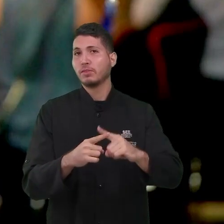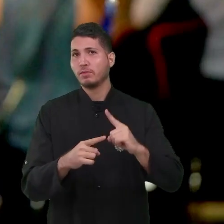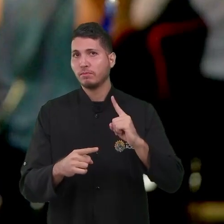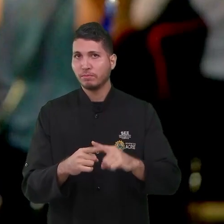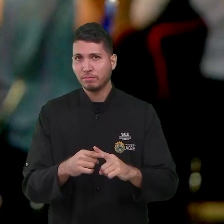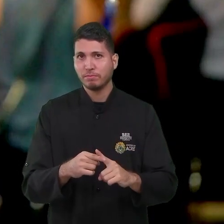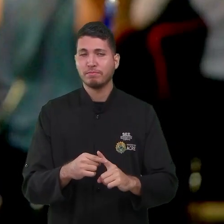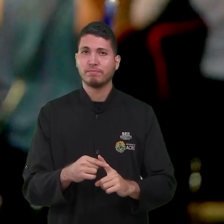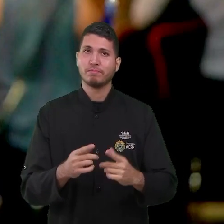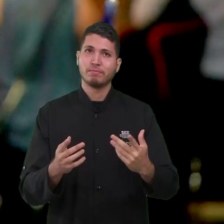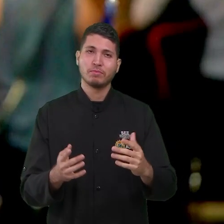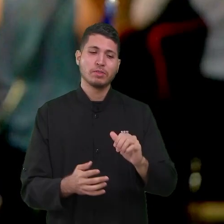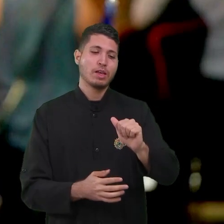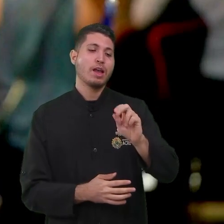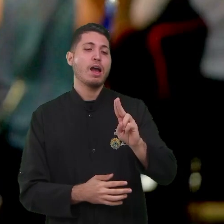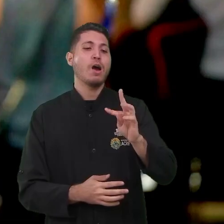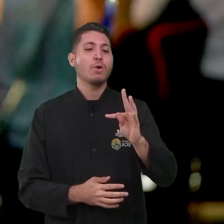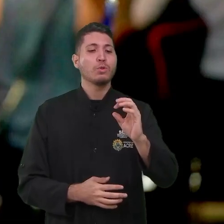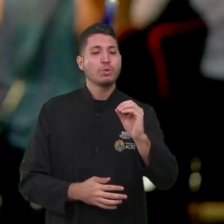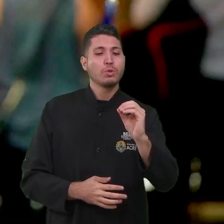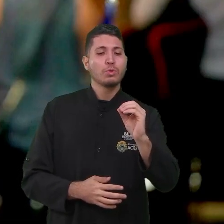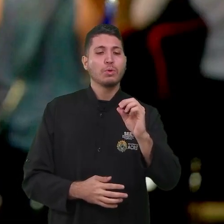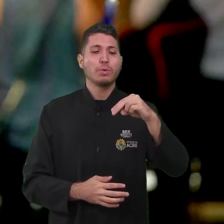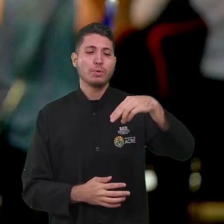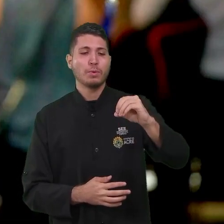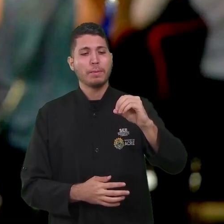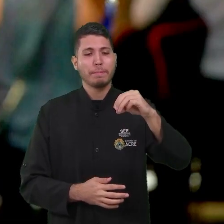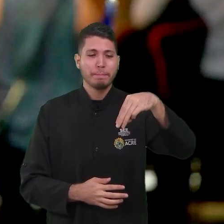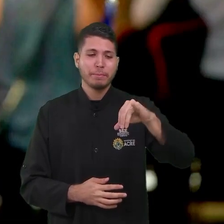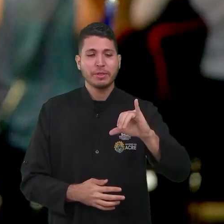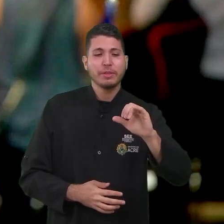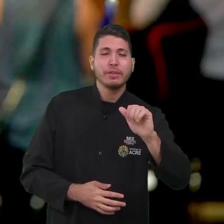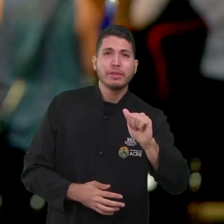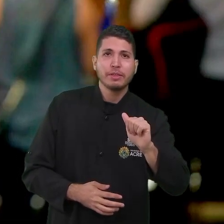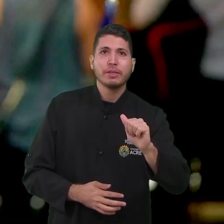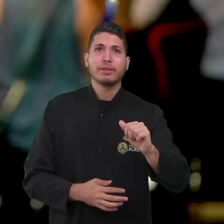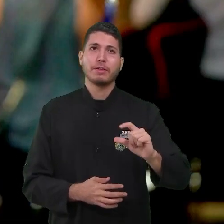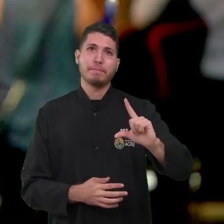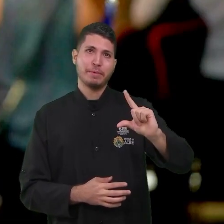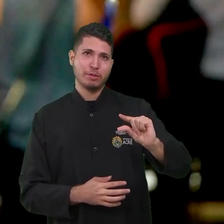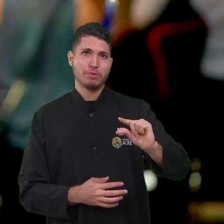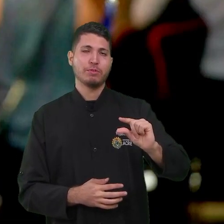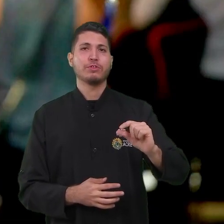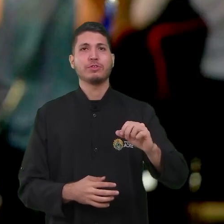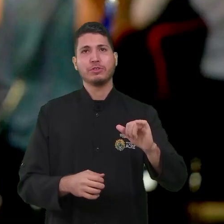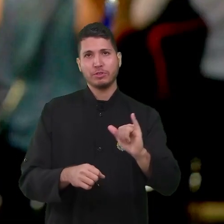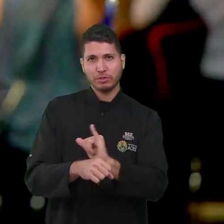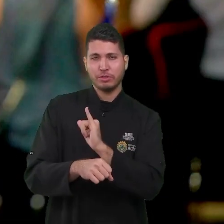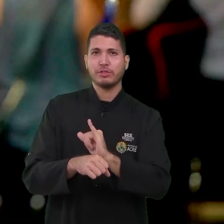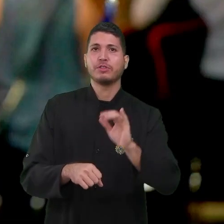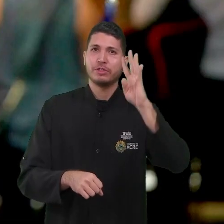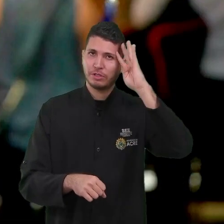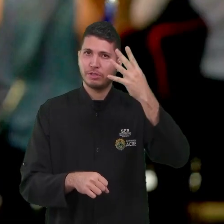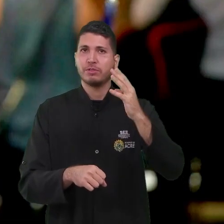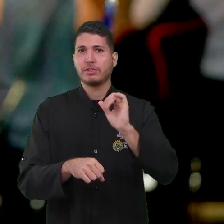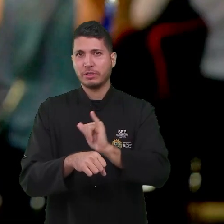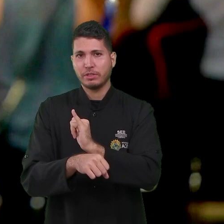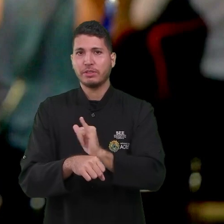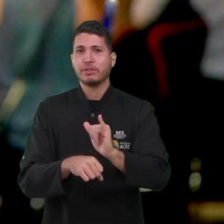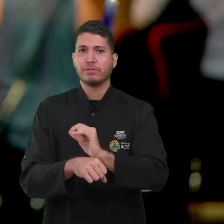menor autonomia para tomar decisões estratégicas. A gente vai ter também a questão da desigualdade.